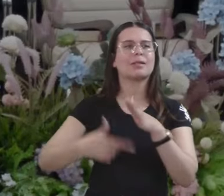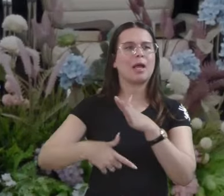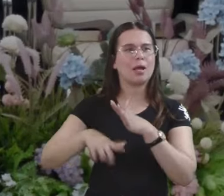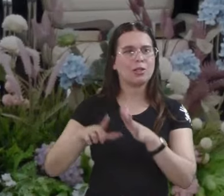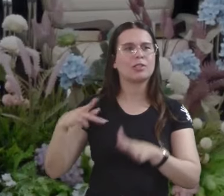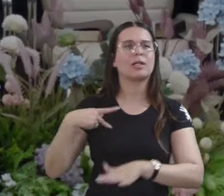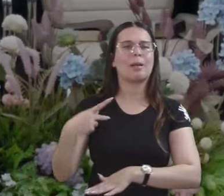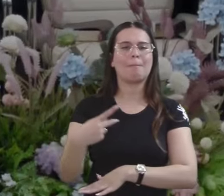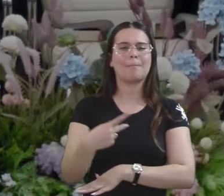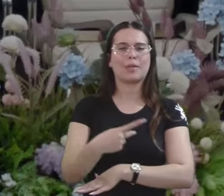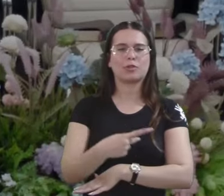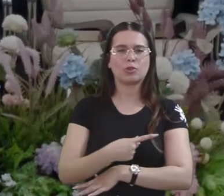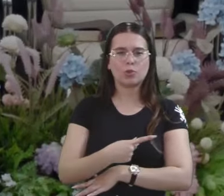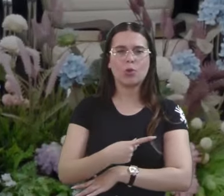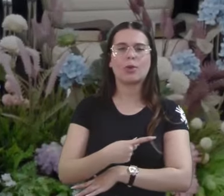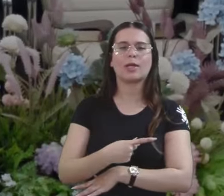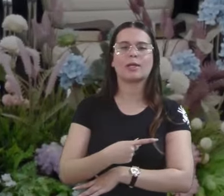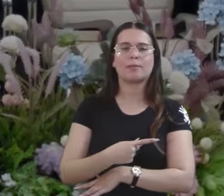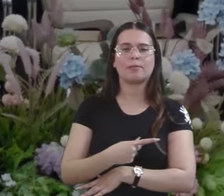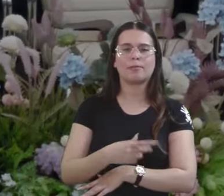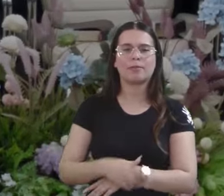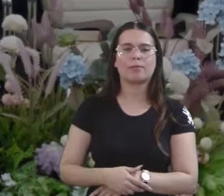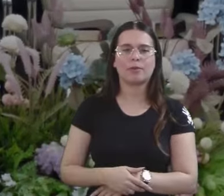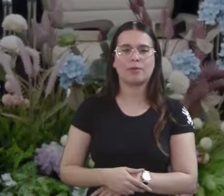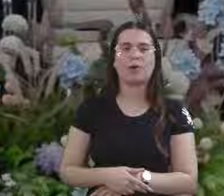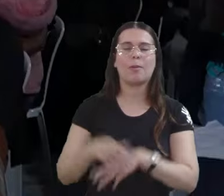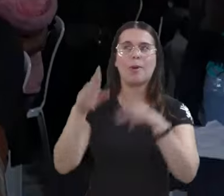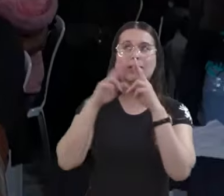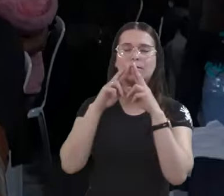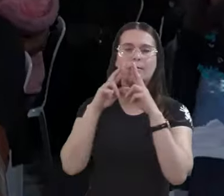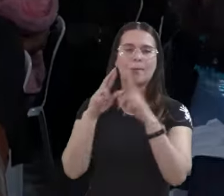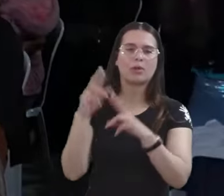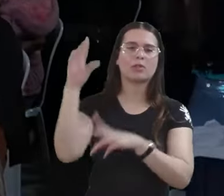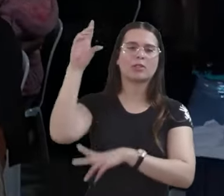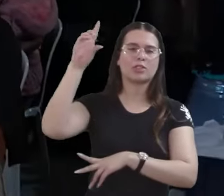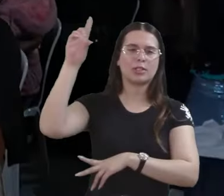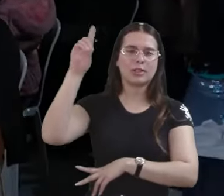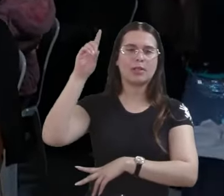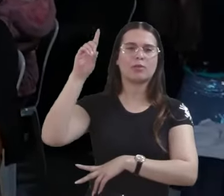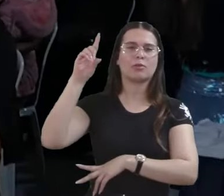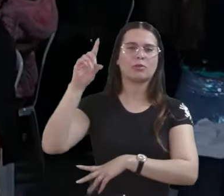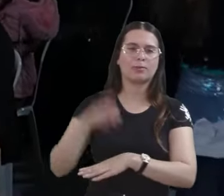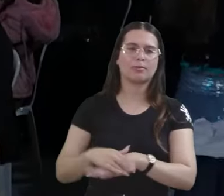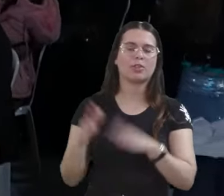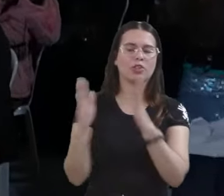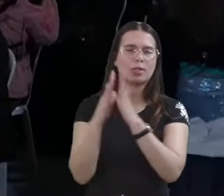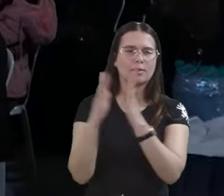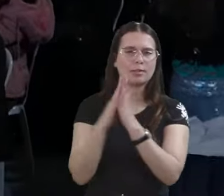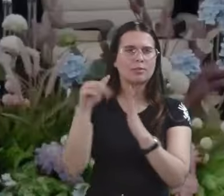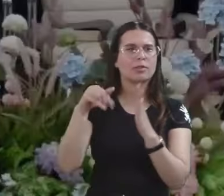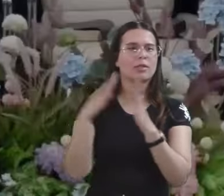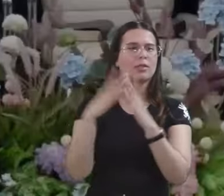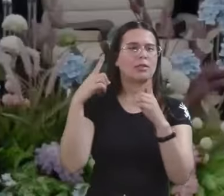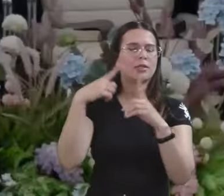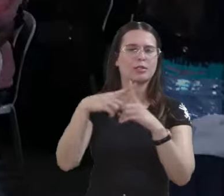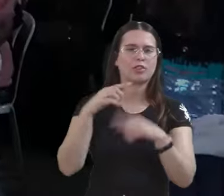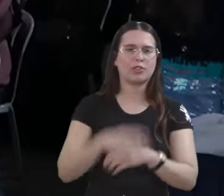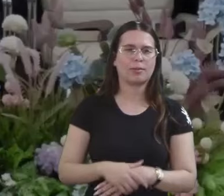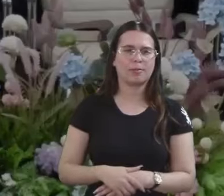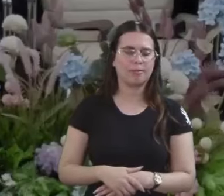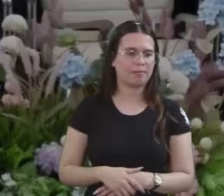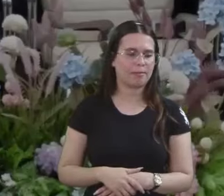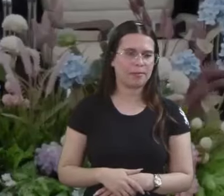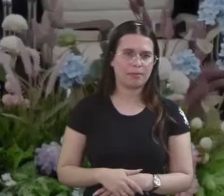nós precisamos nesse tempo difícil. Deputado estadual, pela primeira vez, duas tentativas ou três?